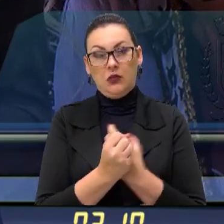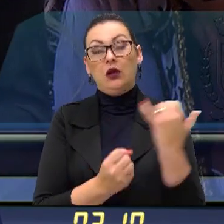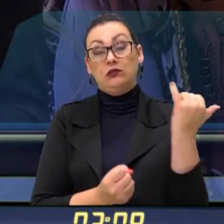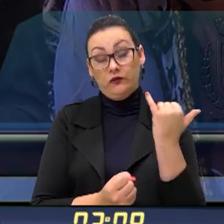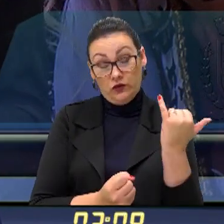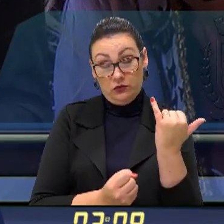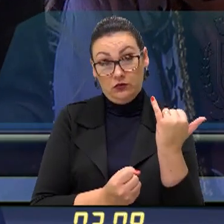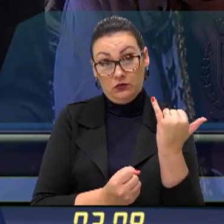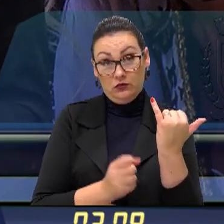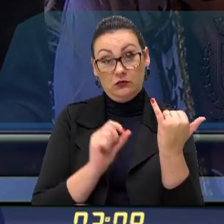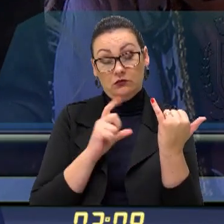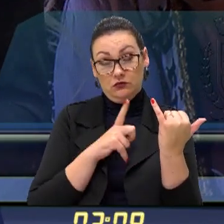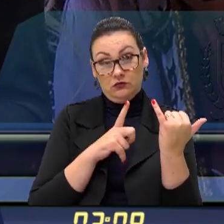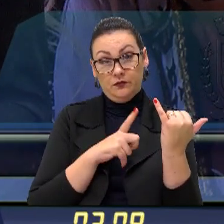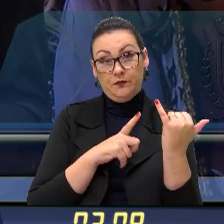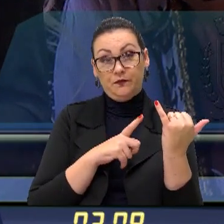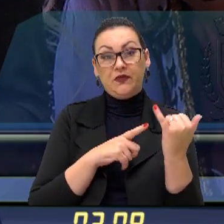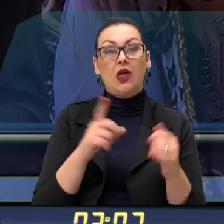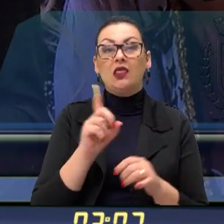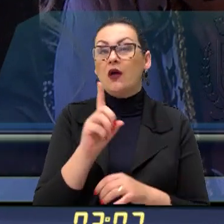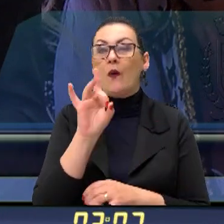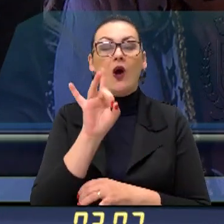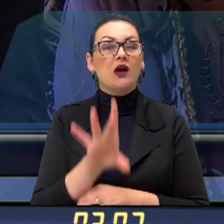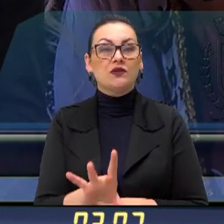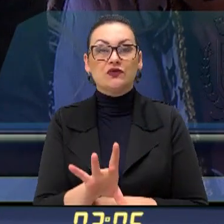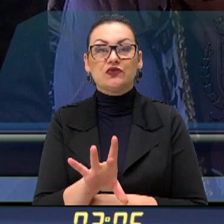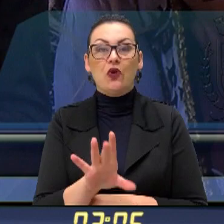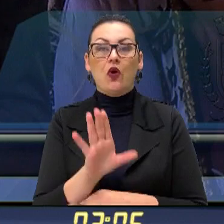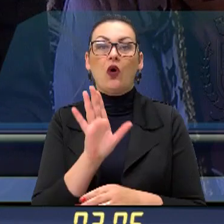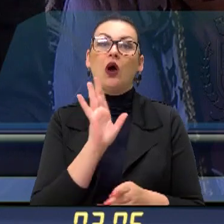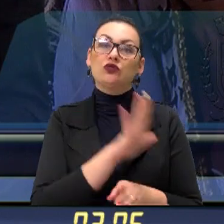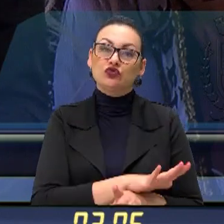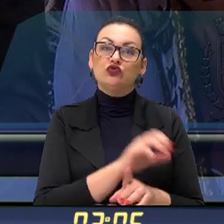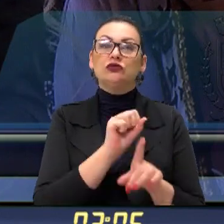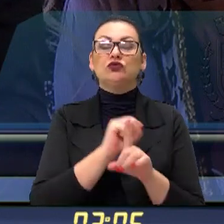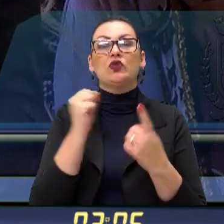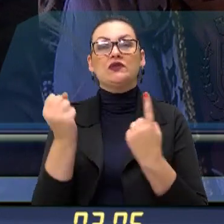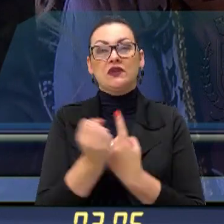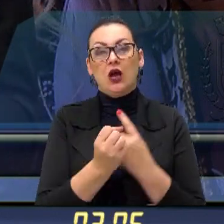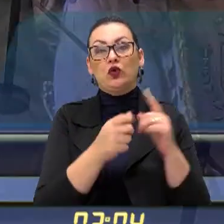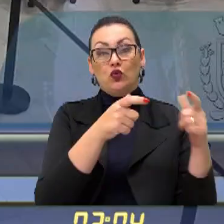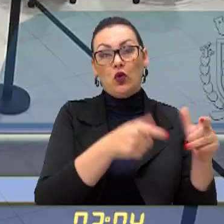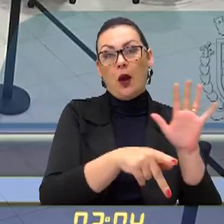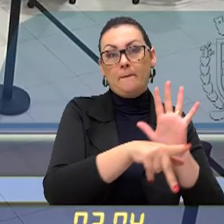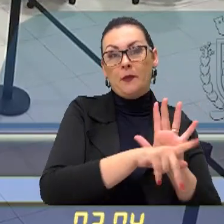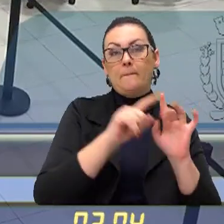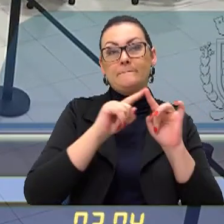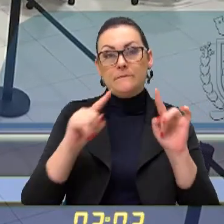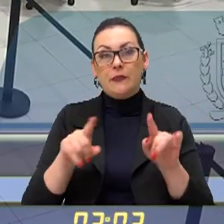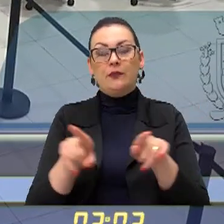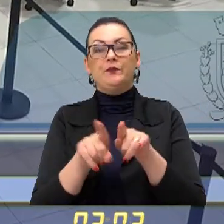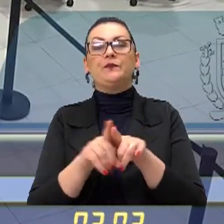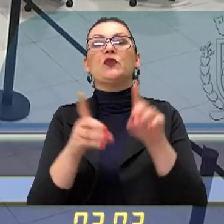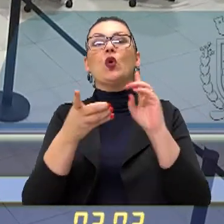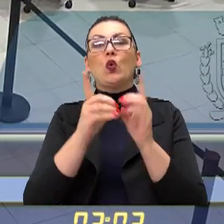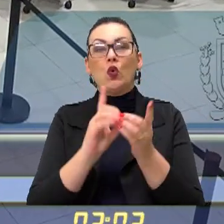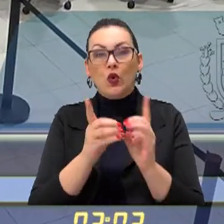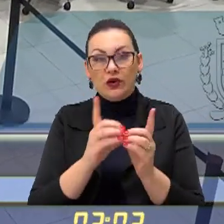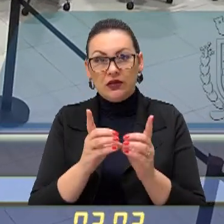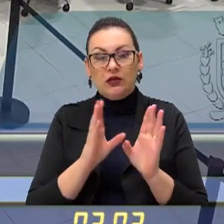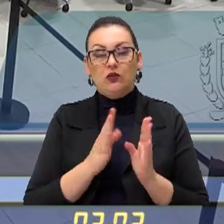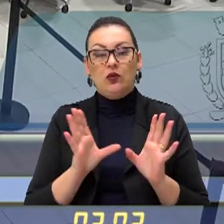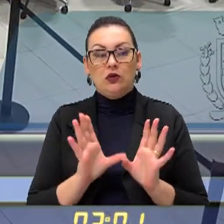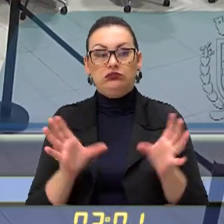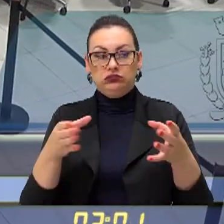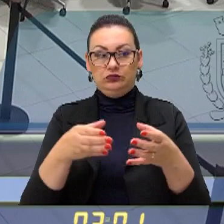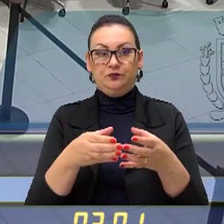nos passaram, que não é somente assistente social do escritório, e sim ela é coordenadora da